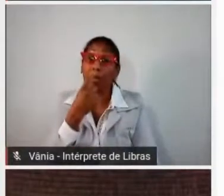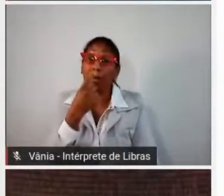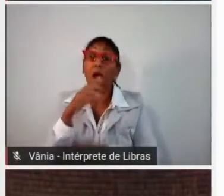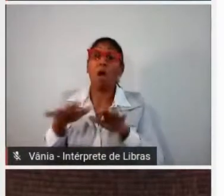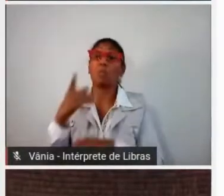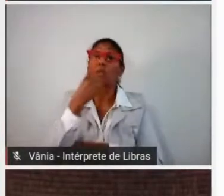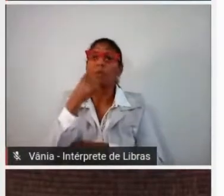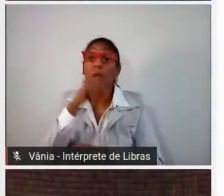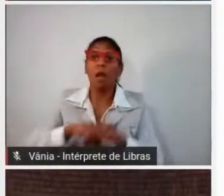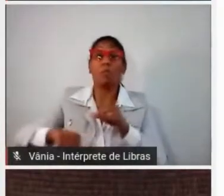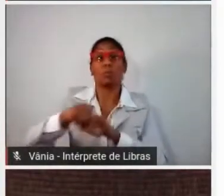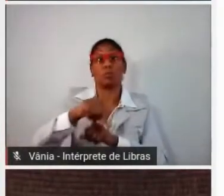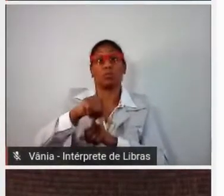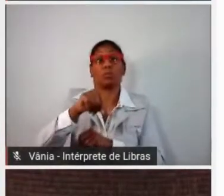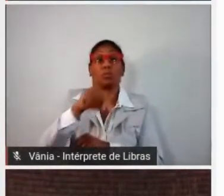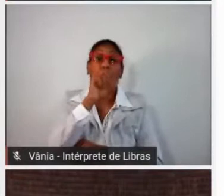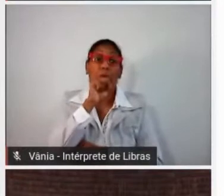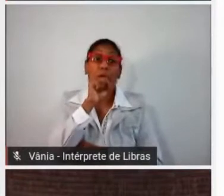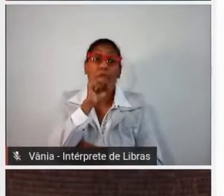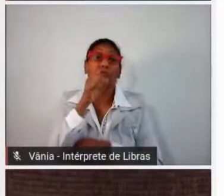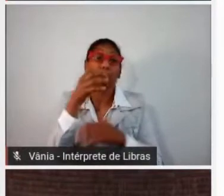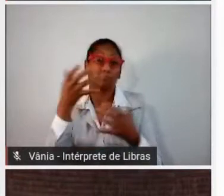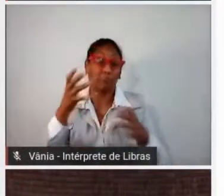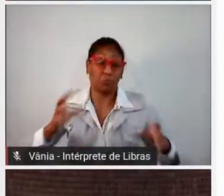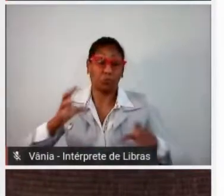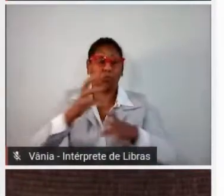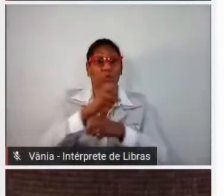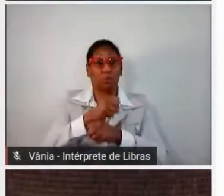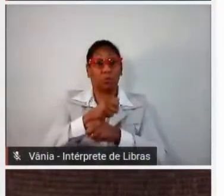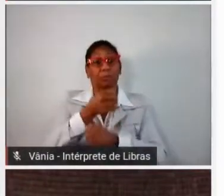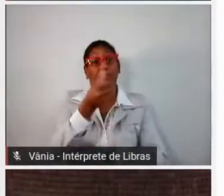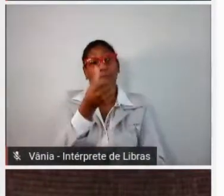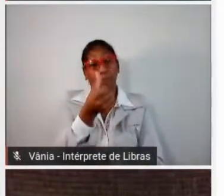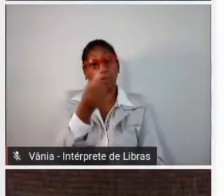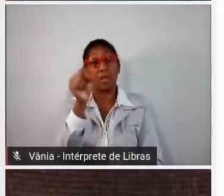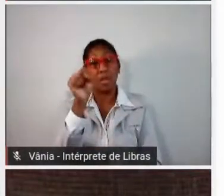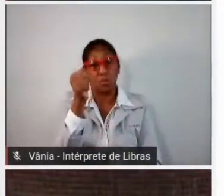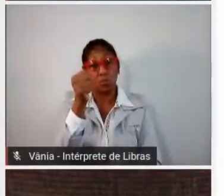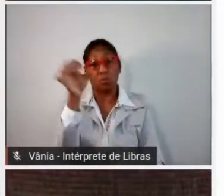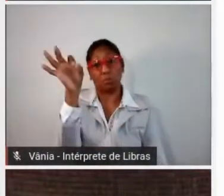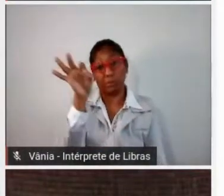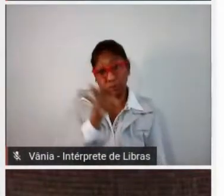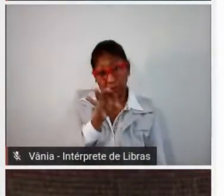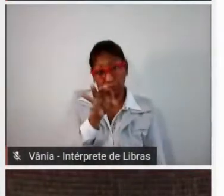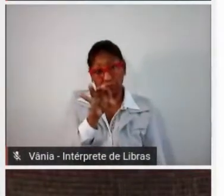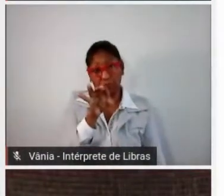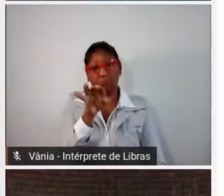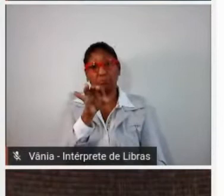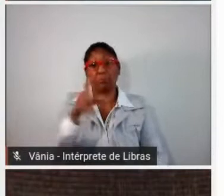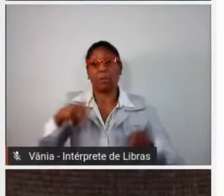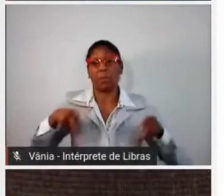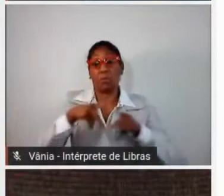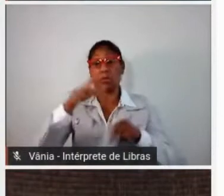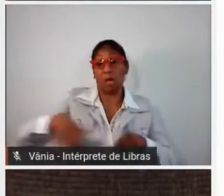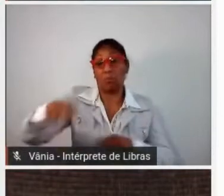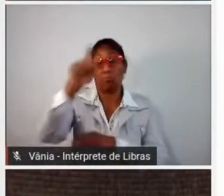ficaram laranja. No total, nós temos 68% da população gaúcha